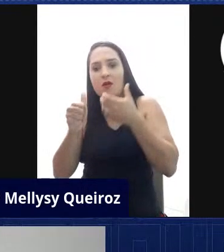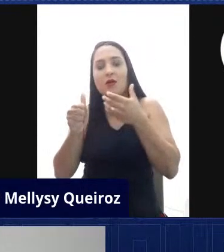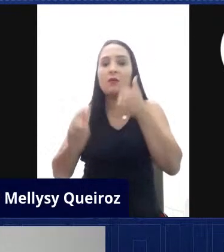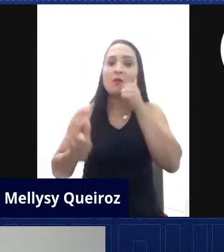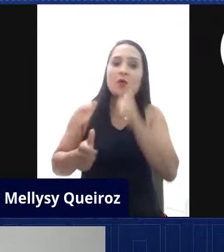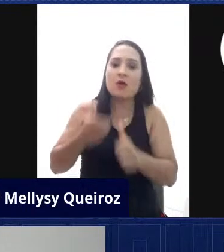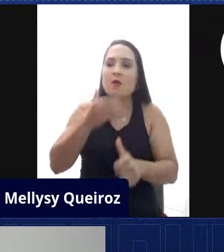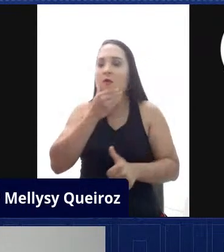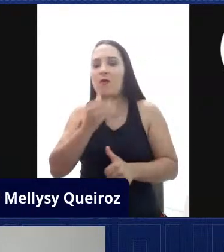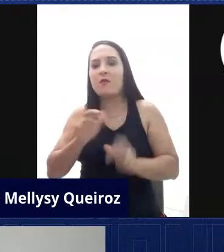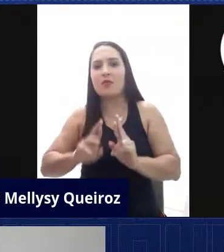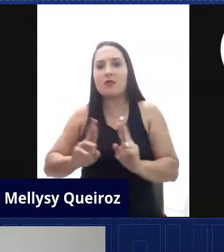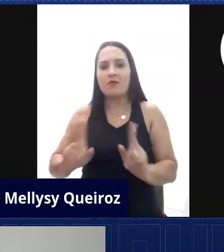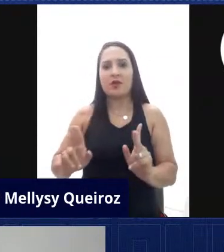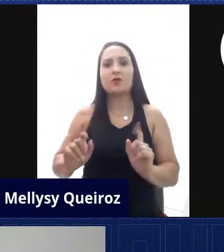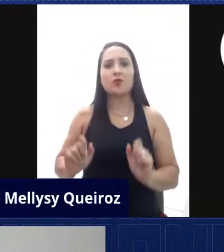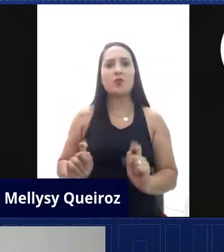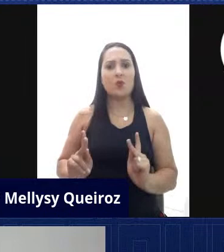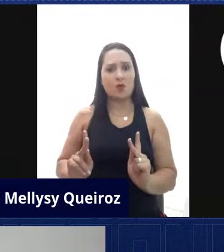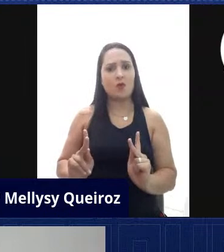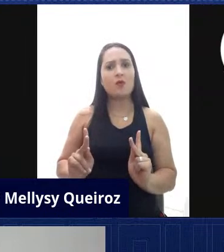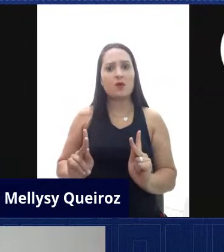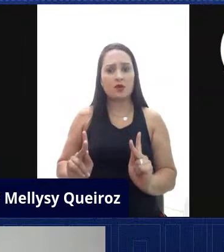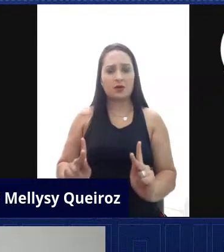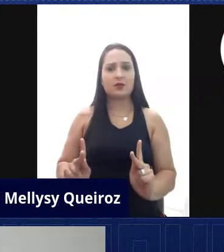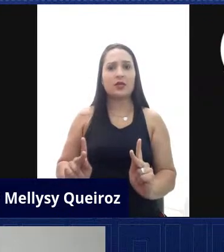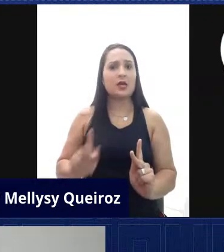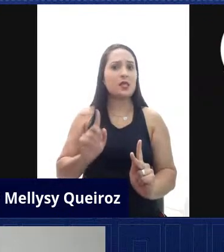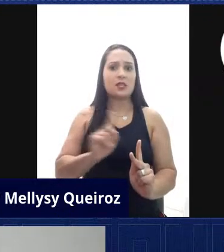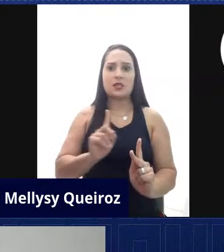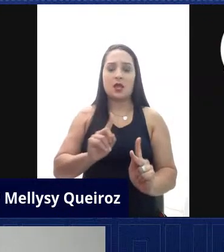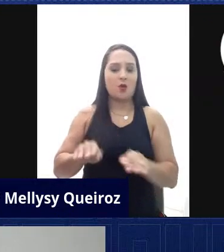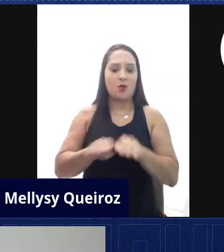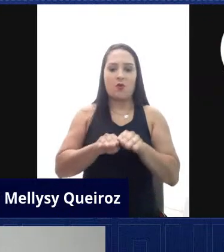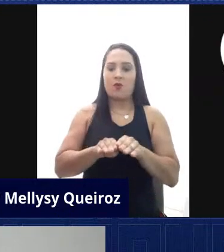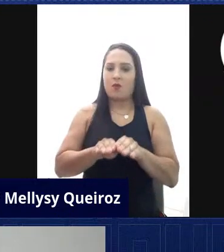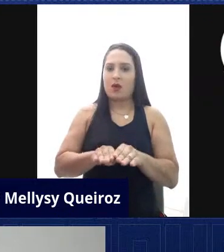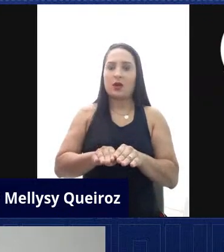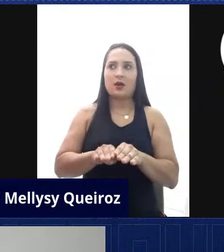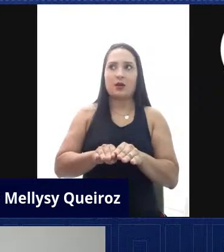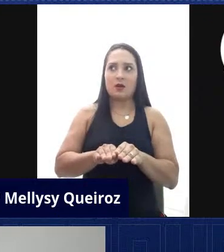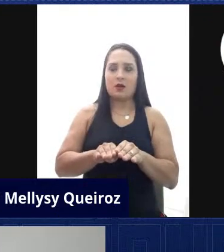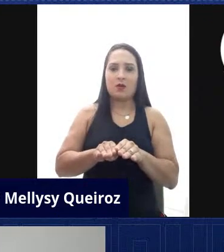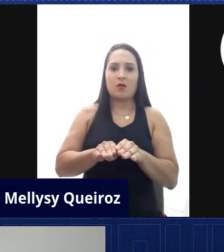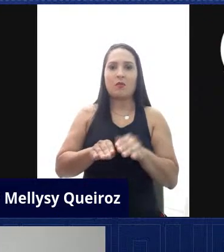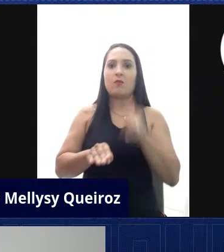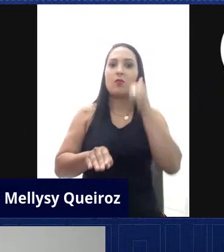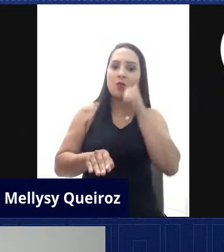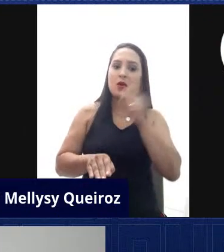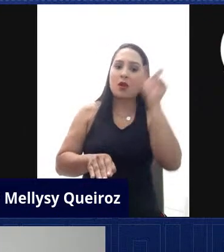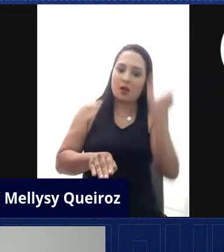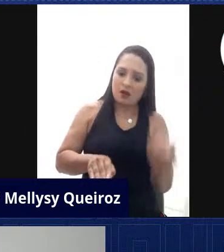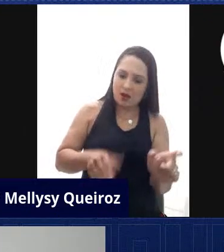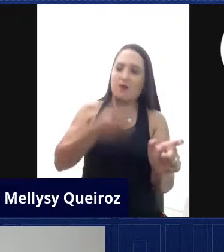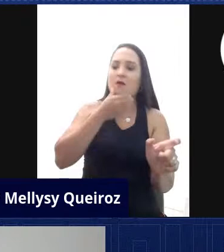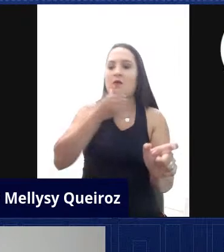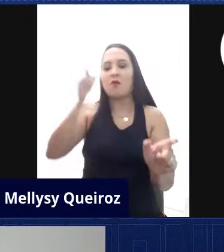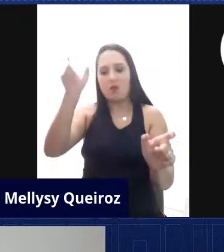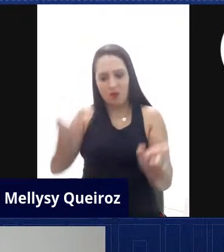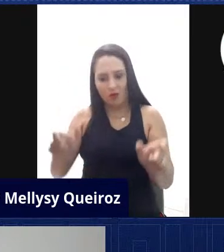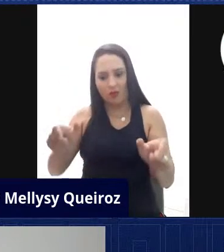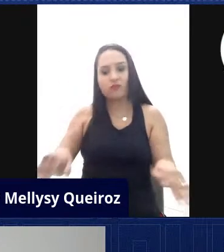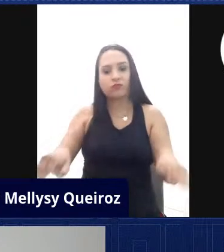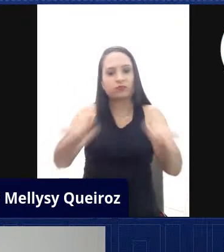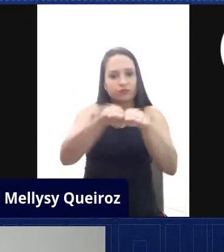de forma alguma que fôssemos iguais, mas queremos justiça, queremos respeito, queremos que o